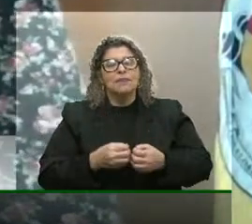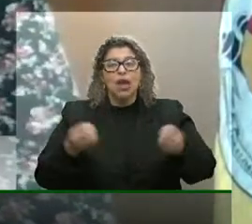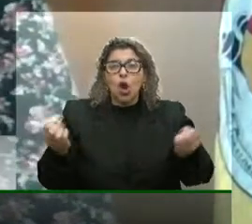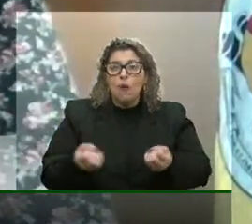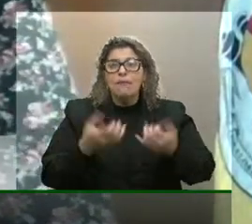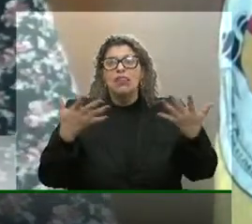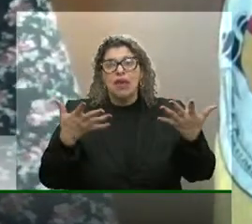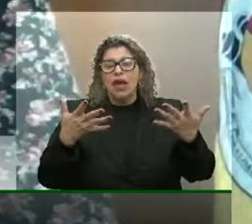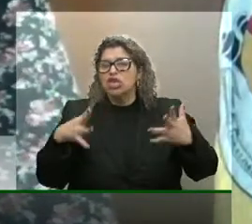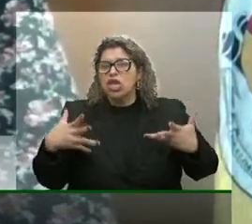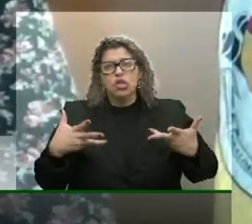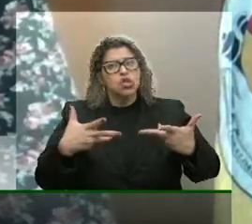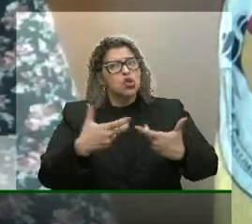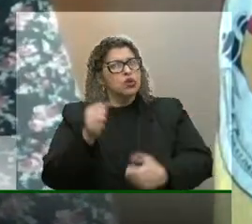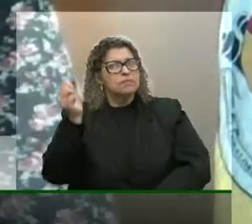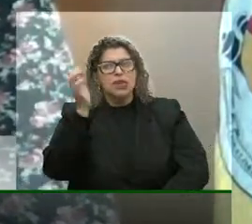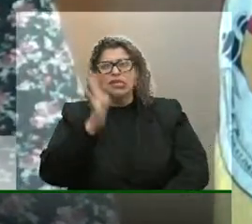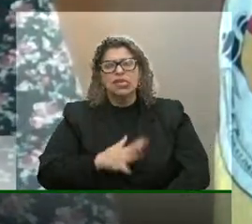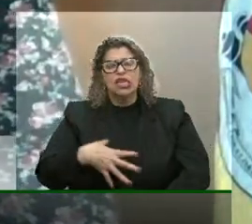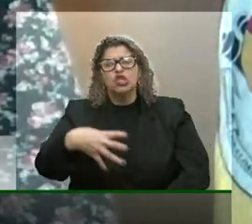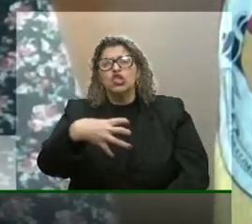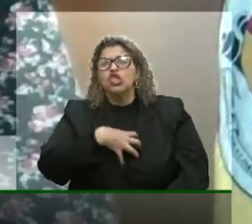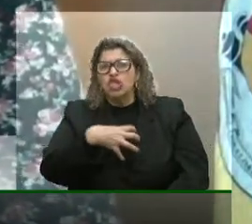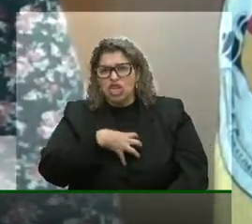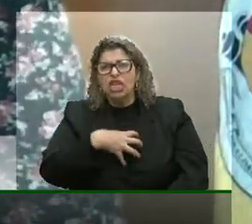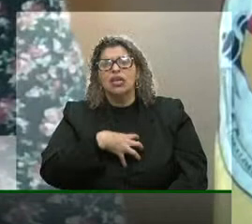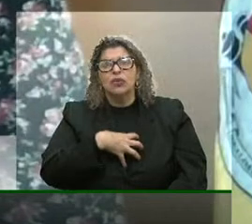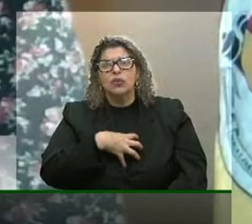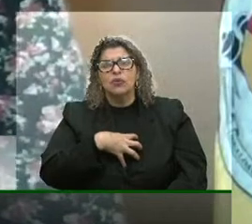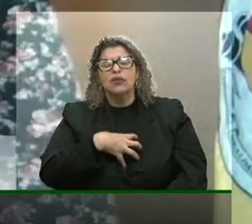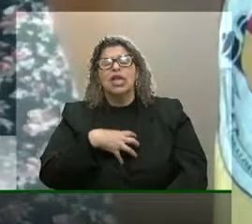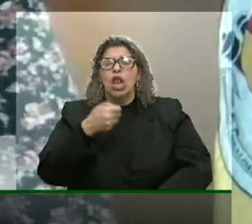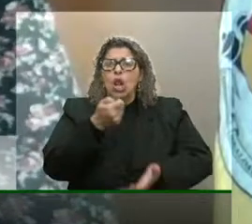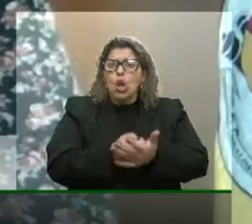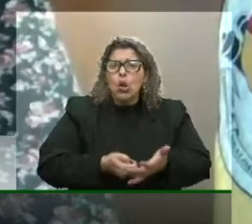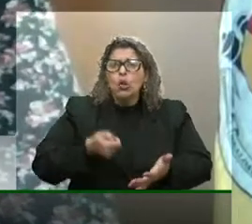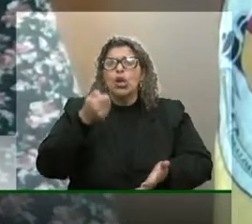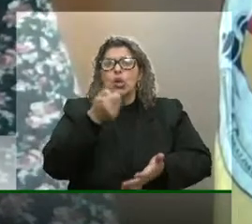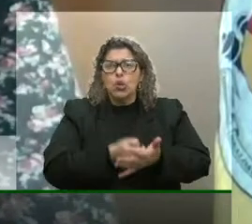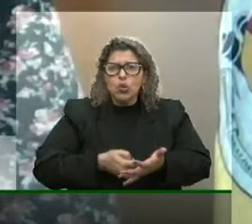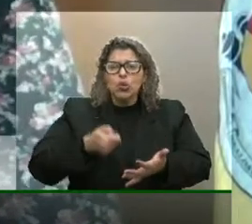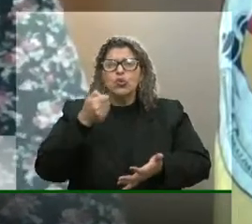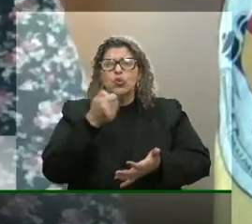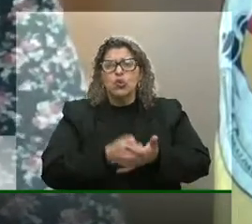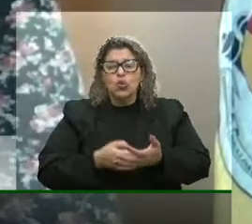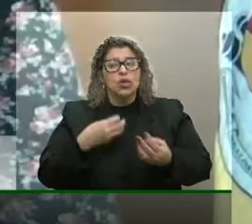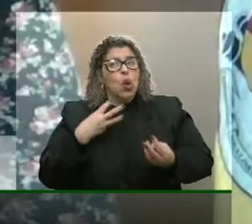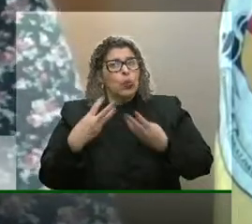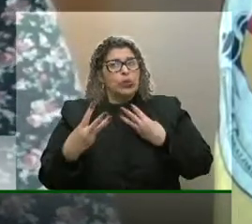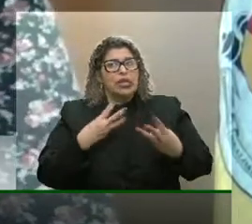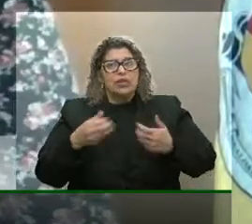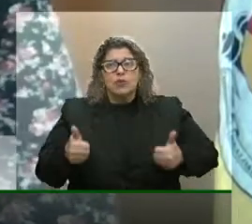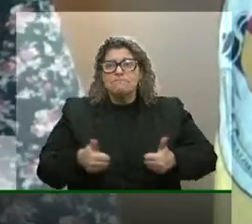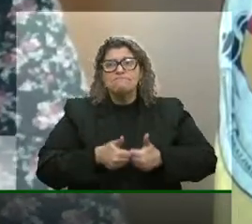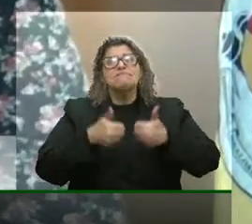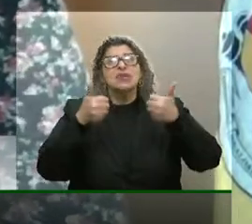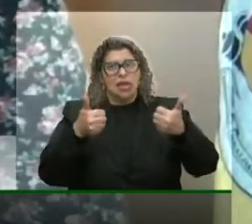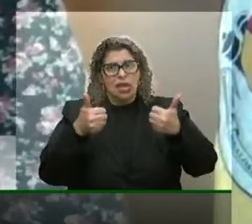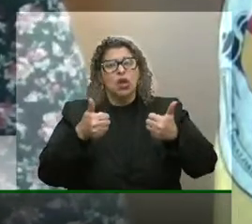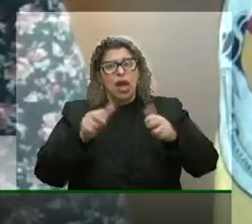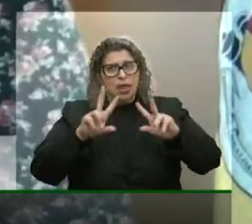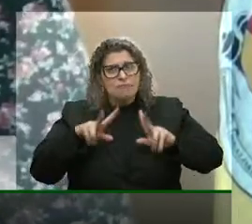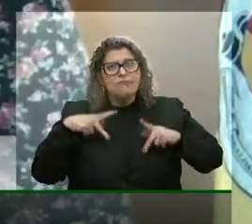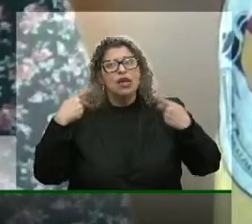a todos os brasileiros que, de uma forma ou de outra, labutam para que nós tenhamos um trânsito melhor e mais